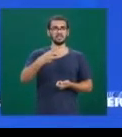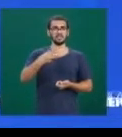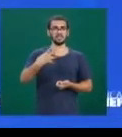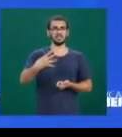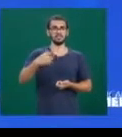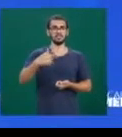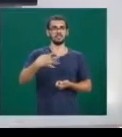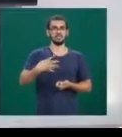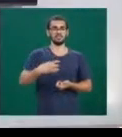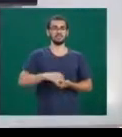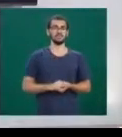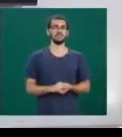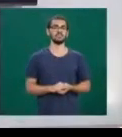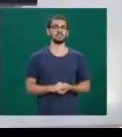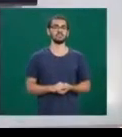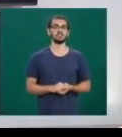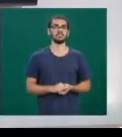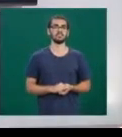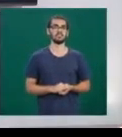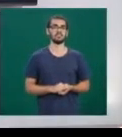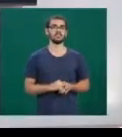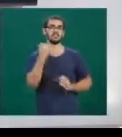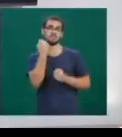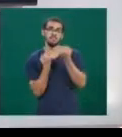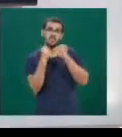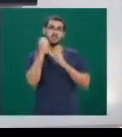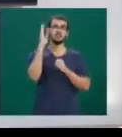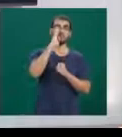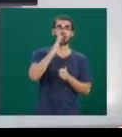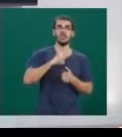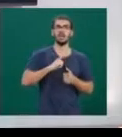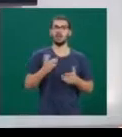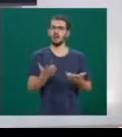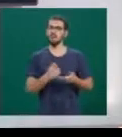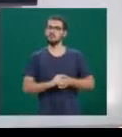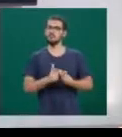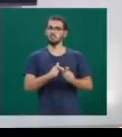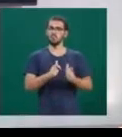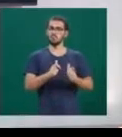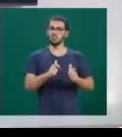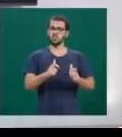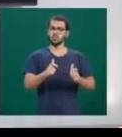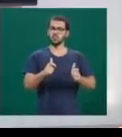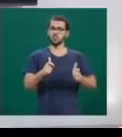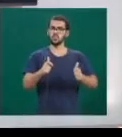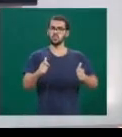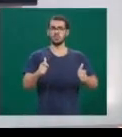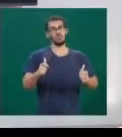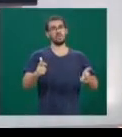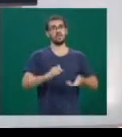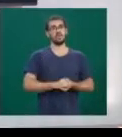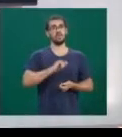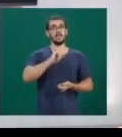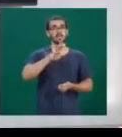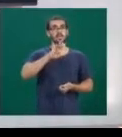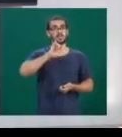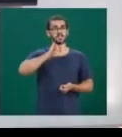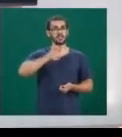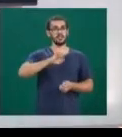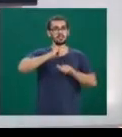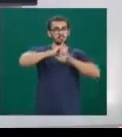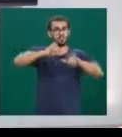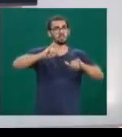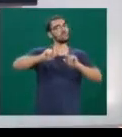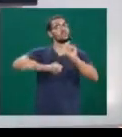3239-3474. A indústria brasileira vem reagindo ao longo do ano. Dados do IBGE, divulgados ontem, mostram